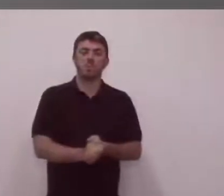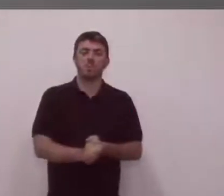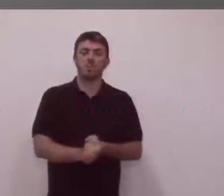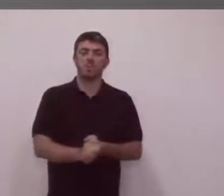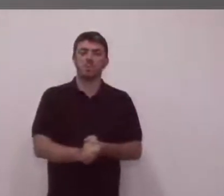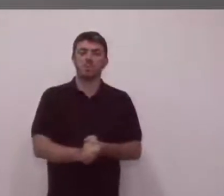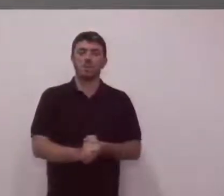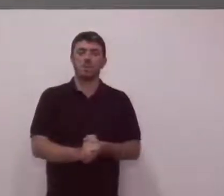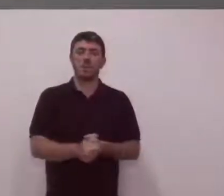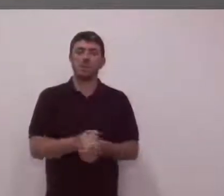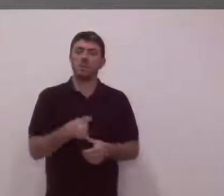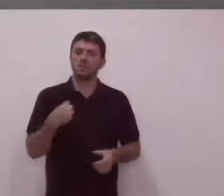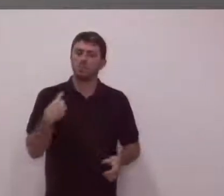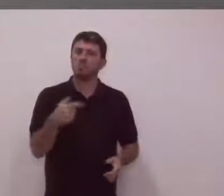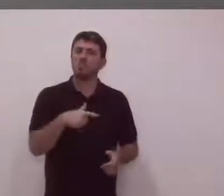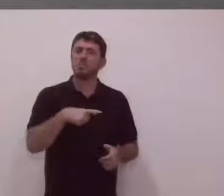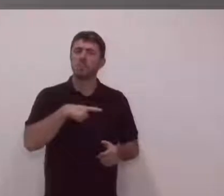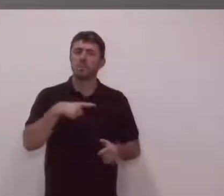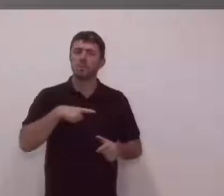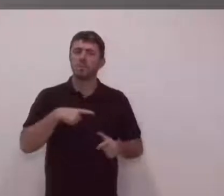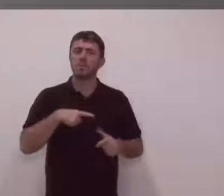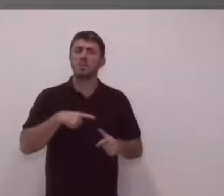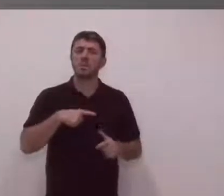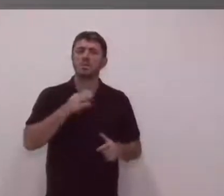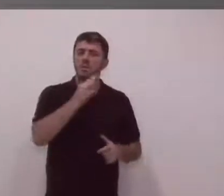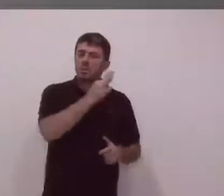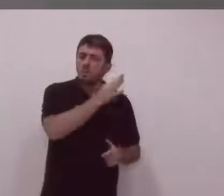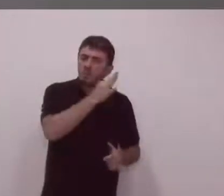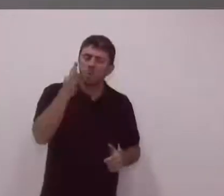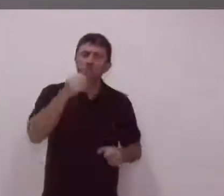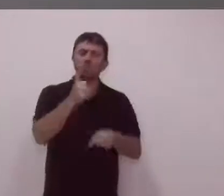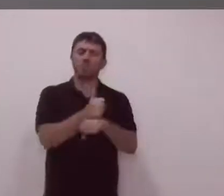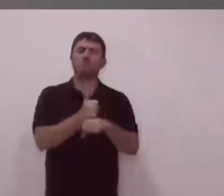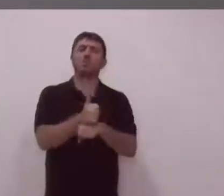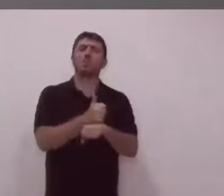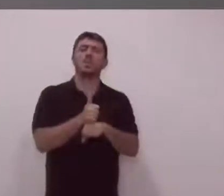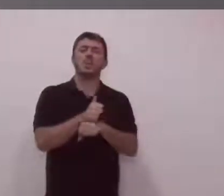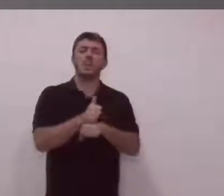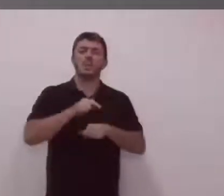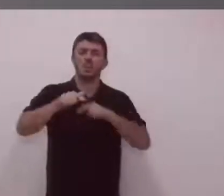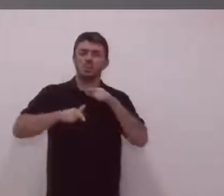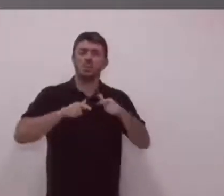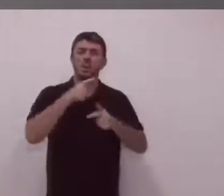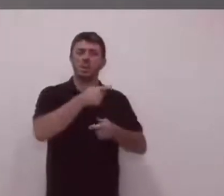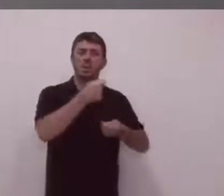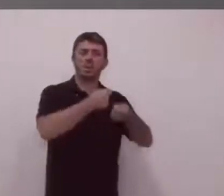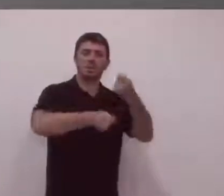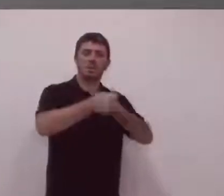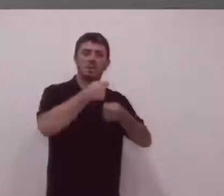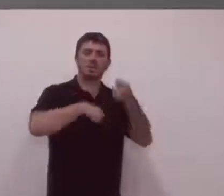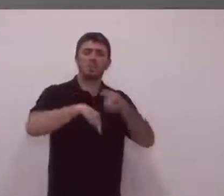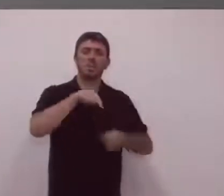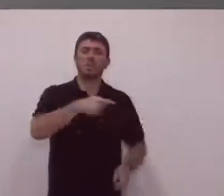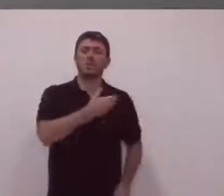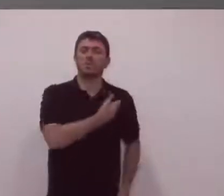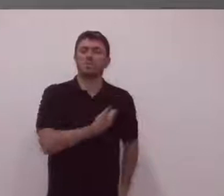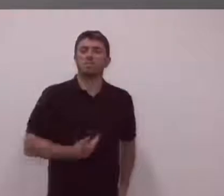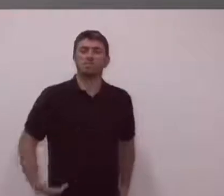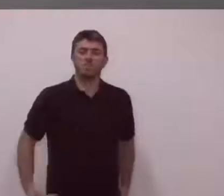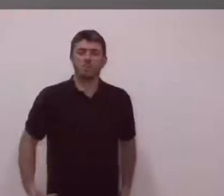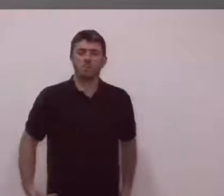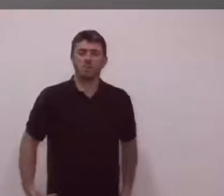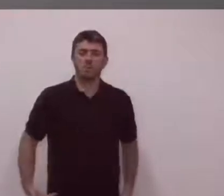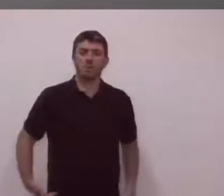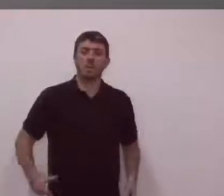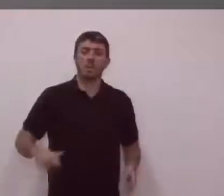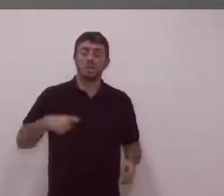administração pública que está se doando 24 horas por dia por dia outros que